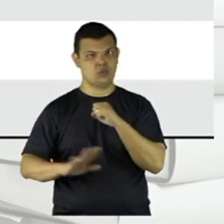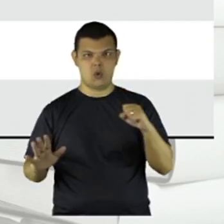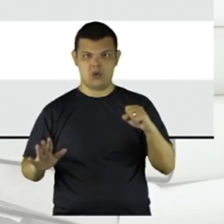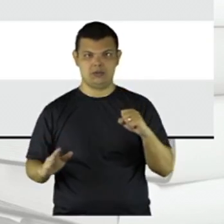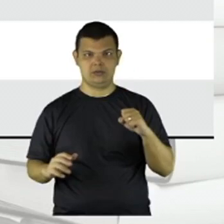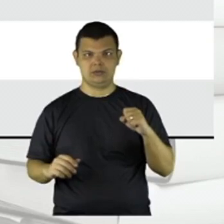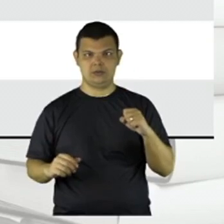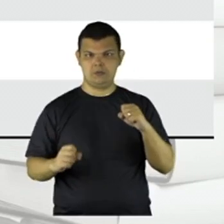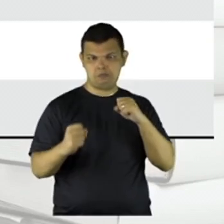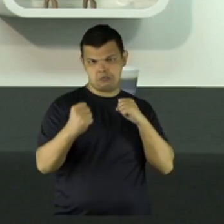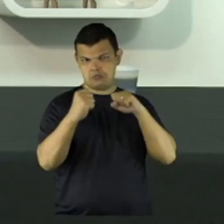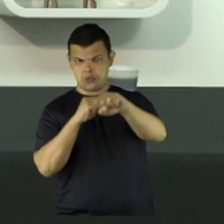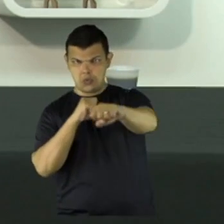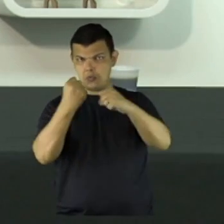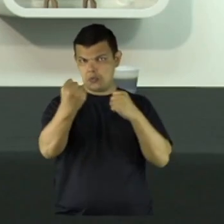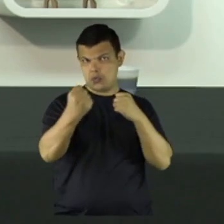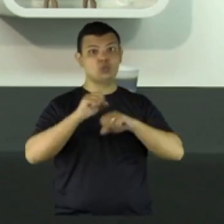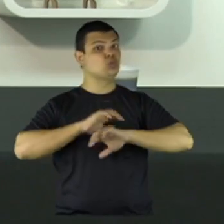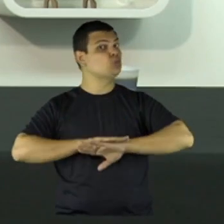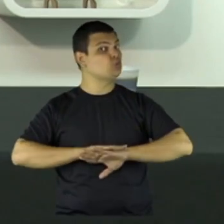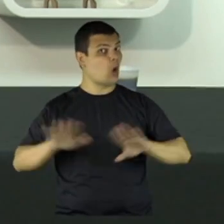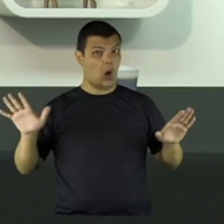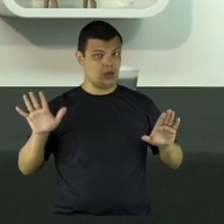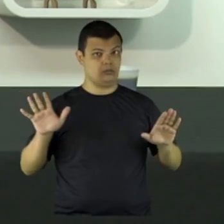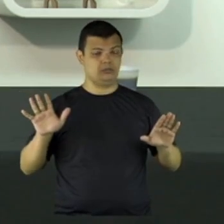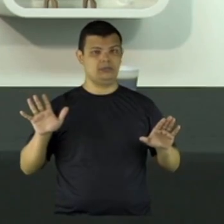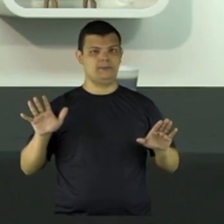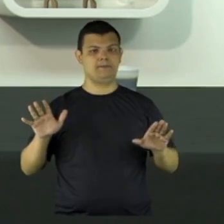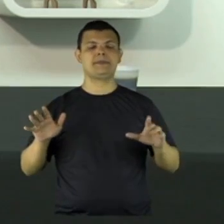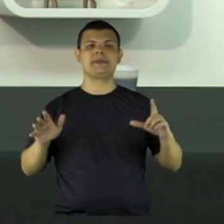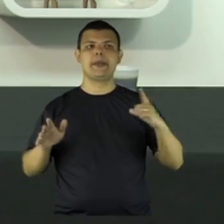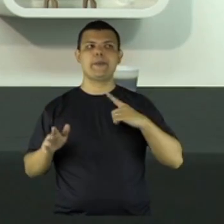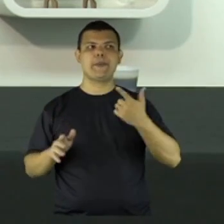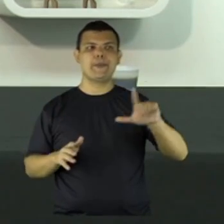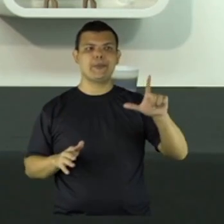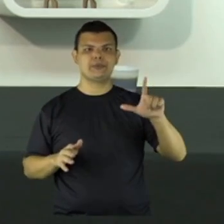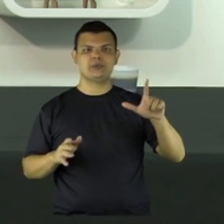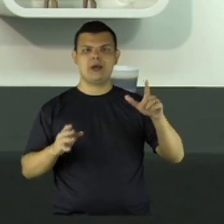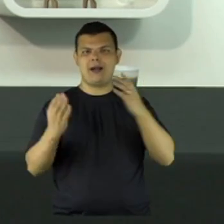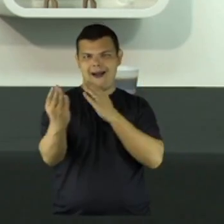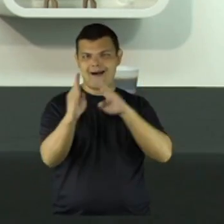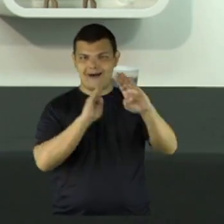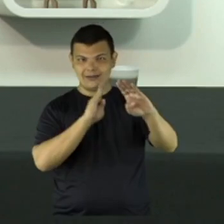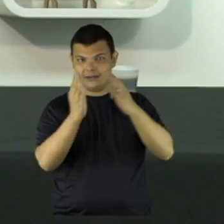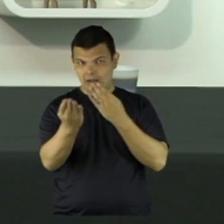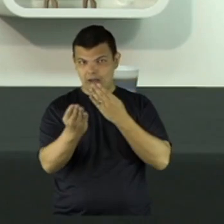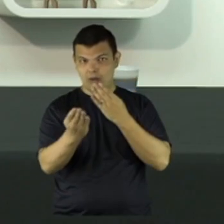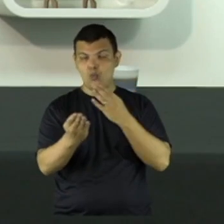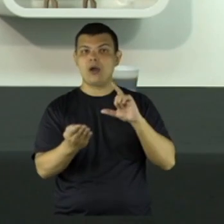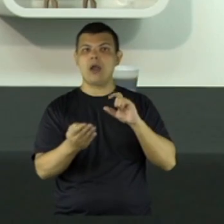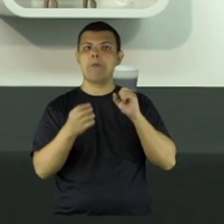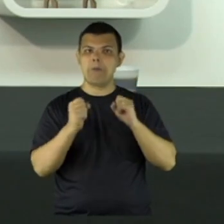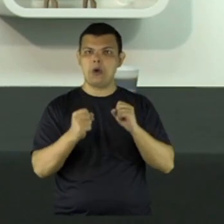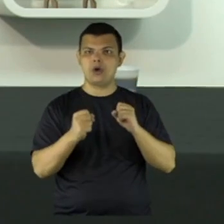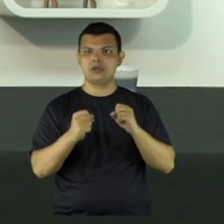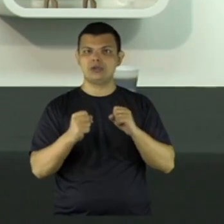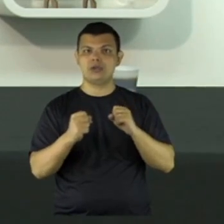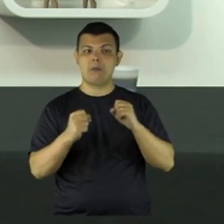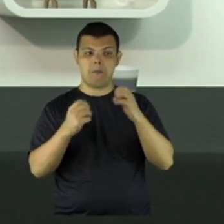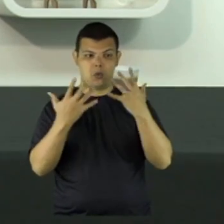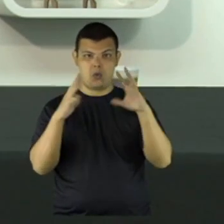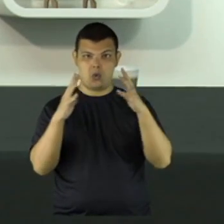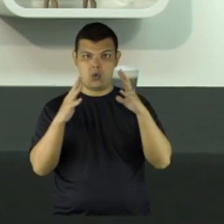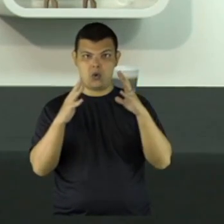você desferir socos. A gente tem o karatê que faz uma mistura. Você pode dar golpes de